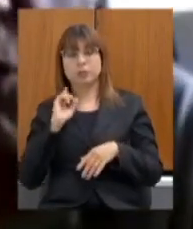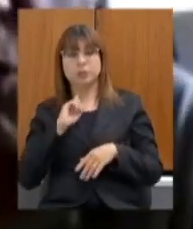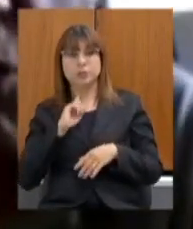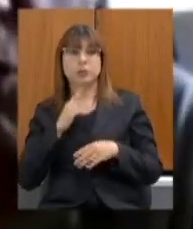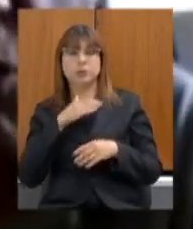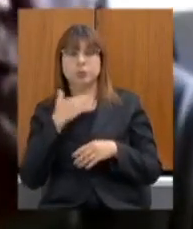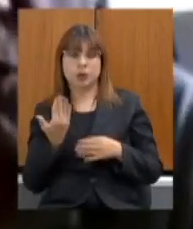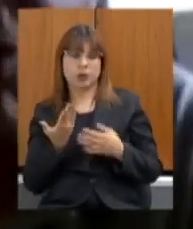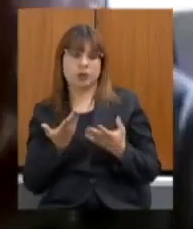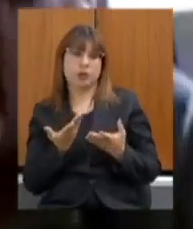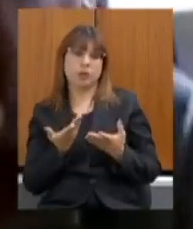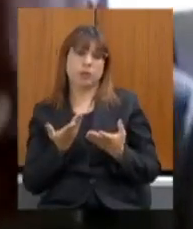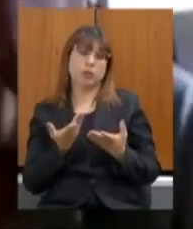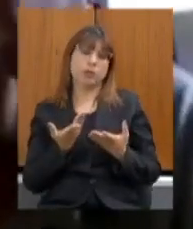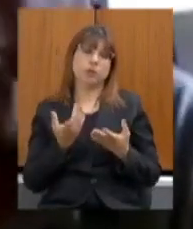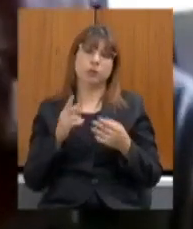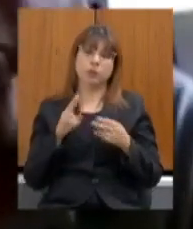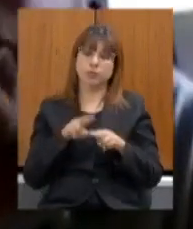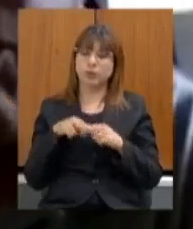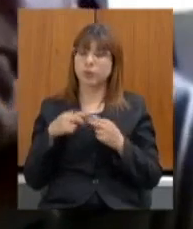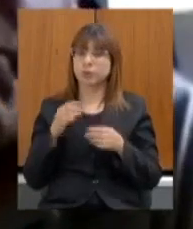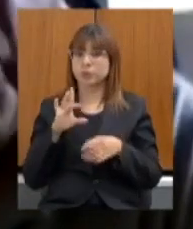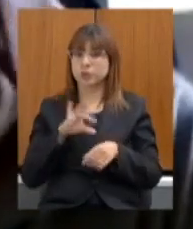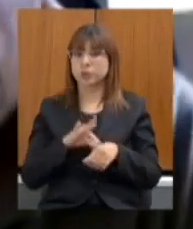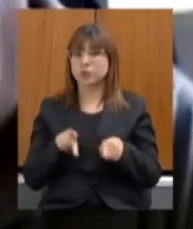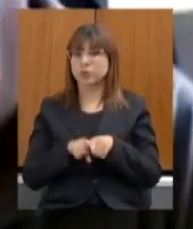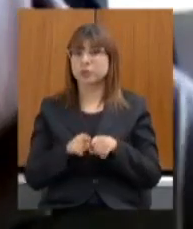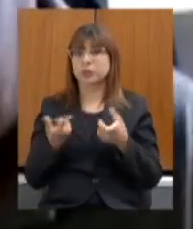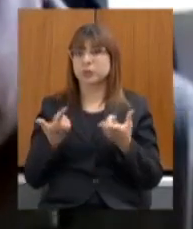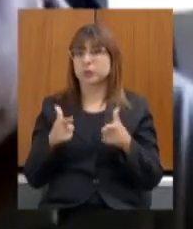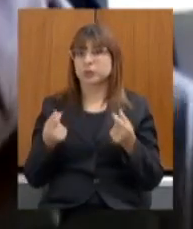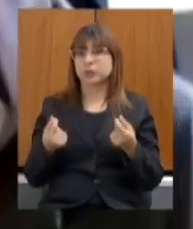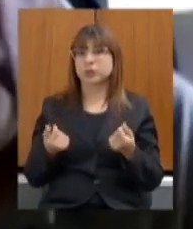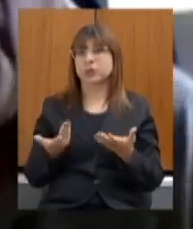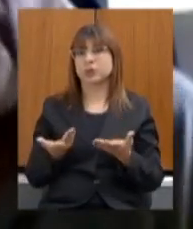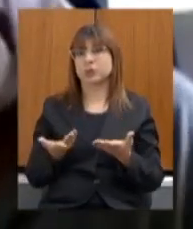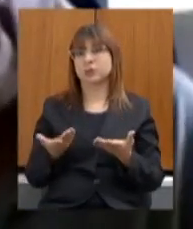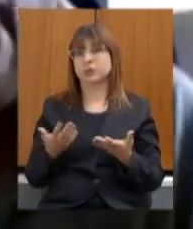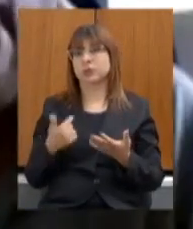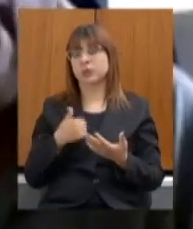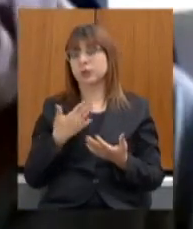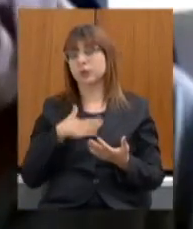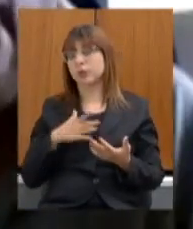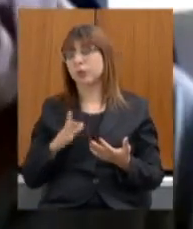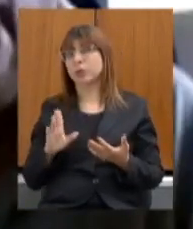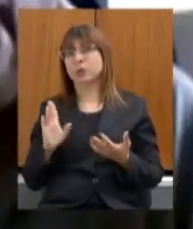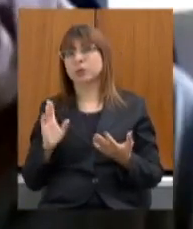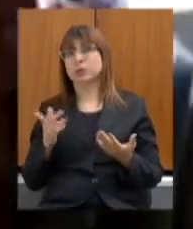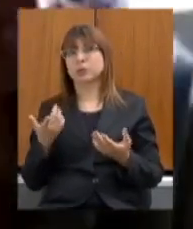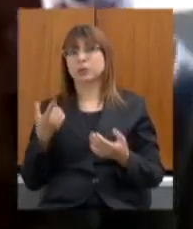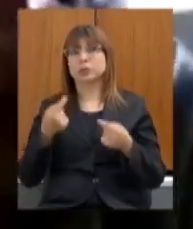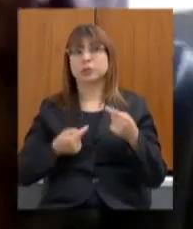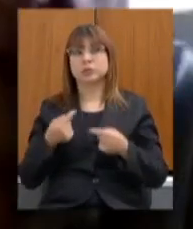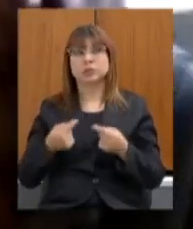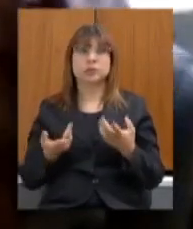e se ativo, não é porque eu sou positivo, não, porque eu não gosto de ficar muito